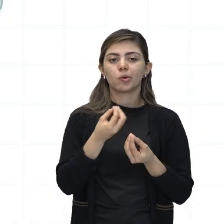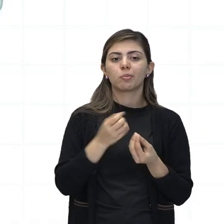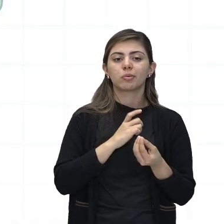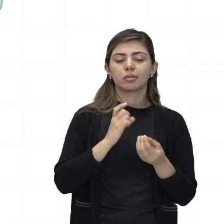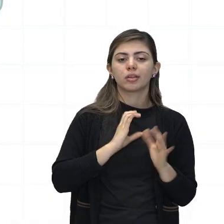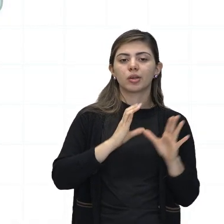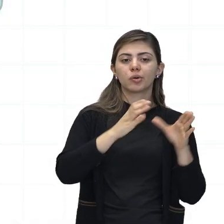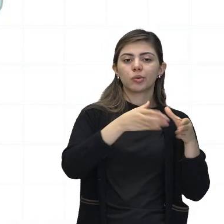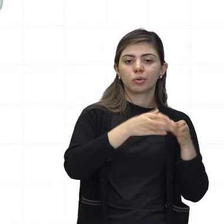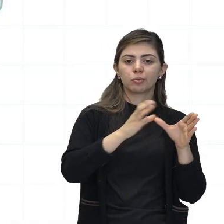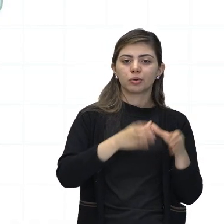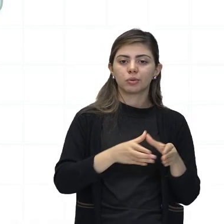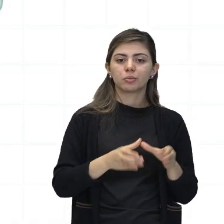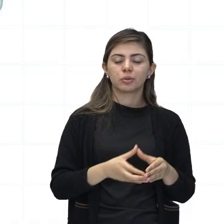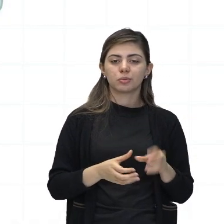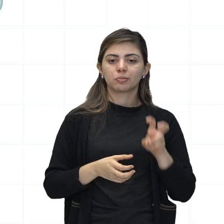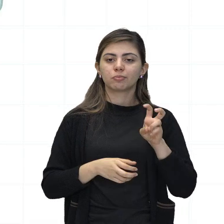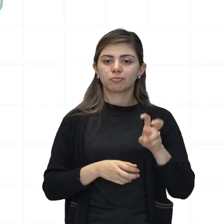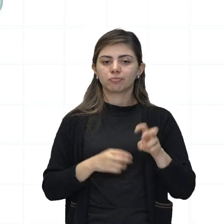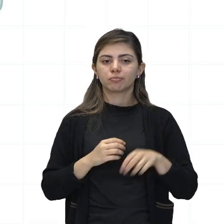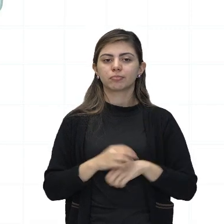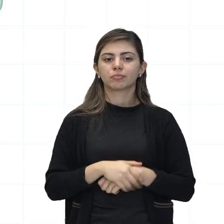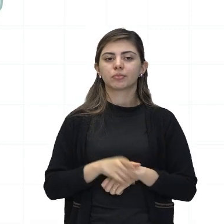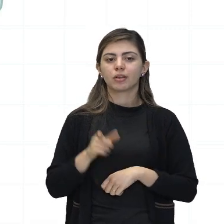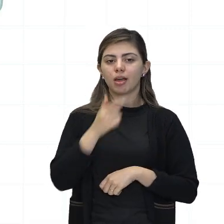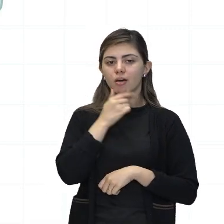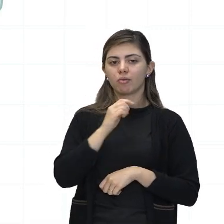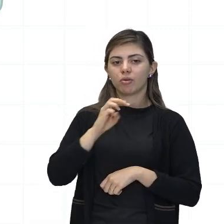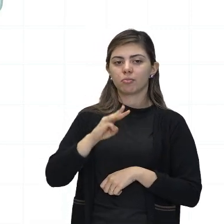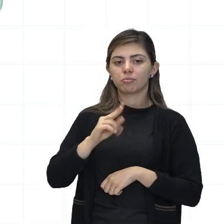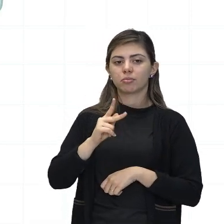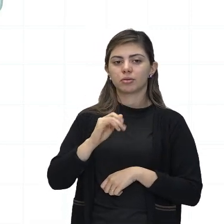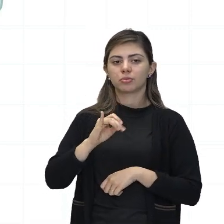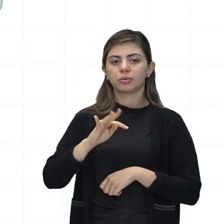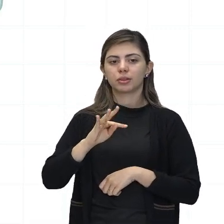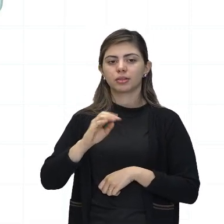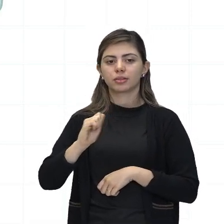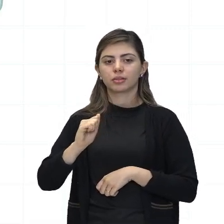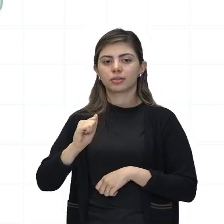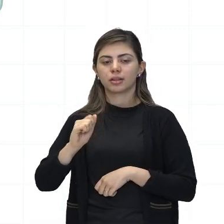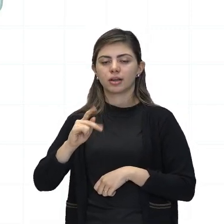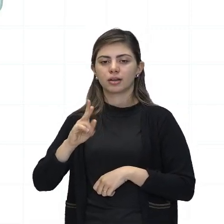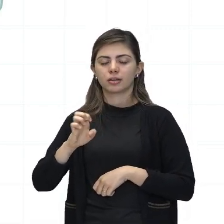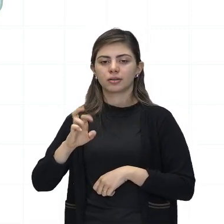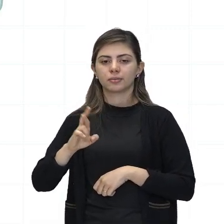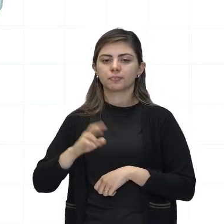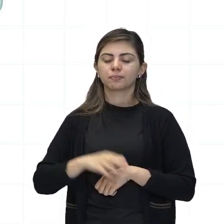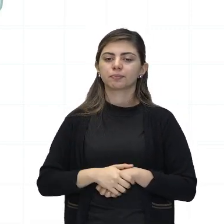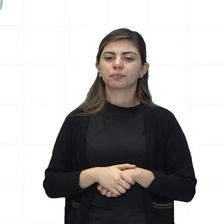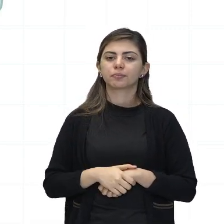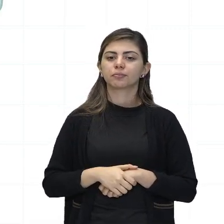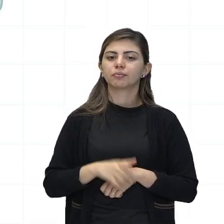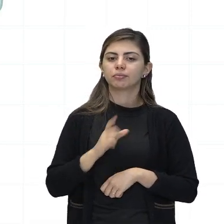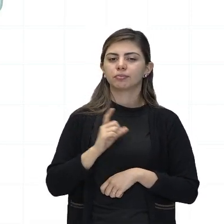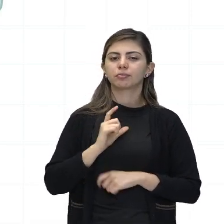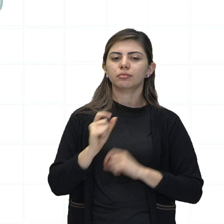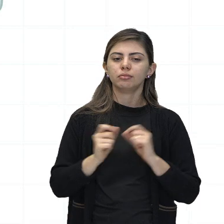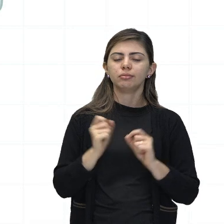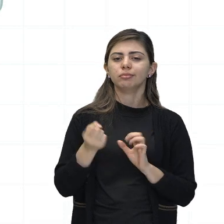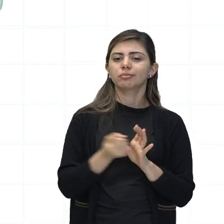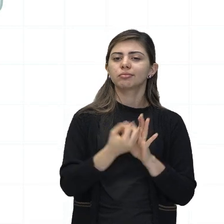em 5 reinos de Whittaker. Tá? Então, nós temos aqui também uma